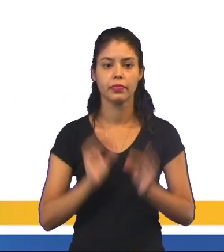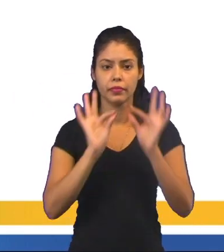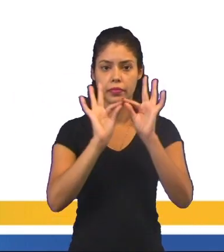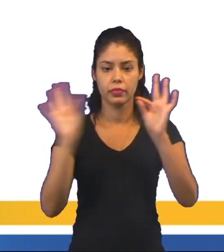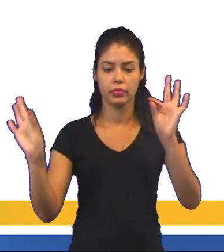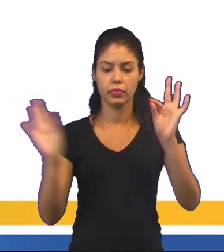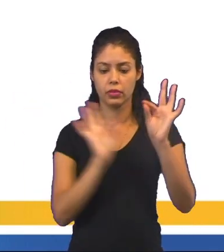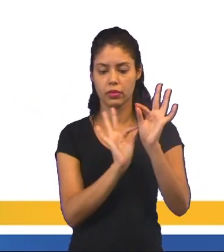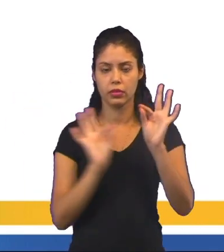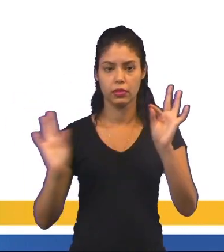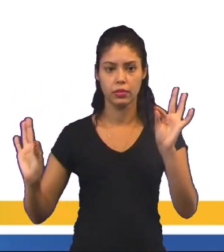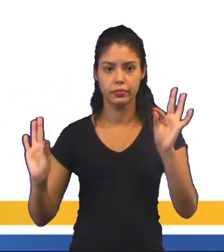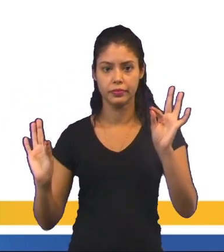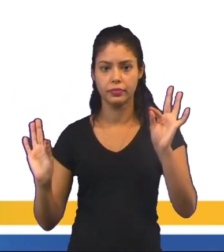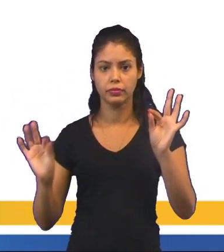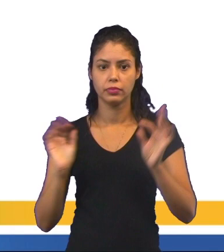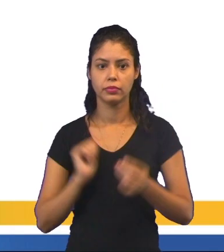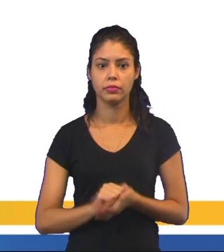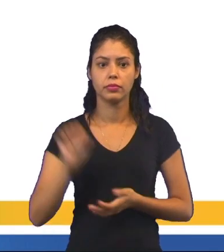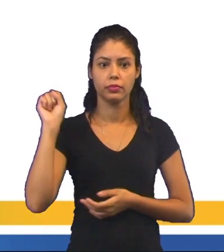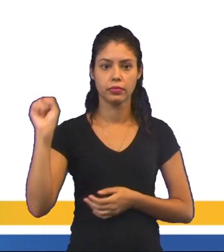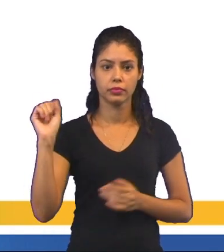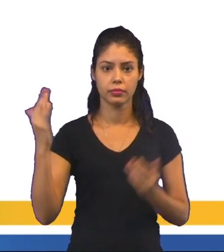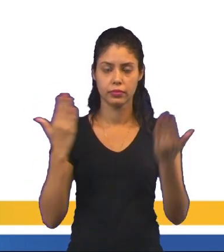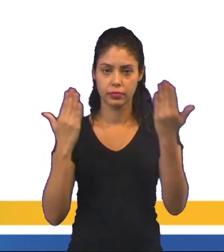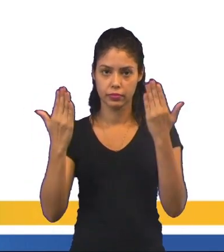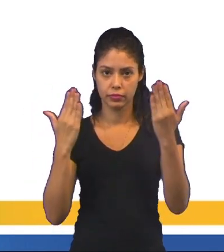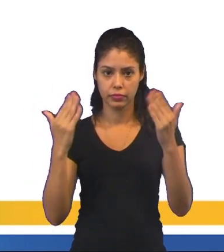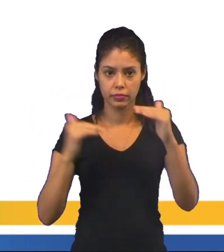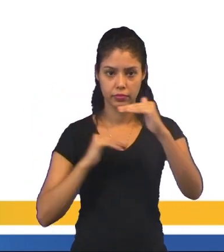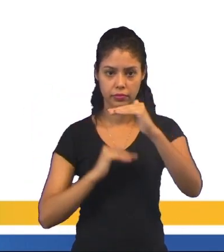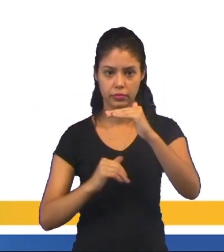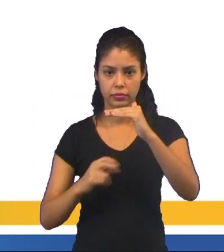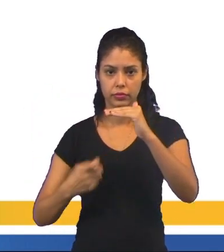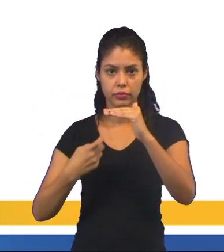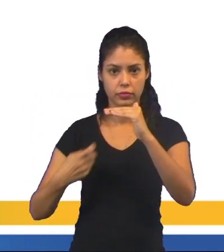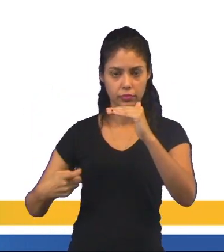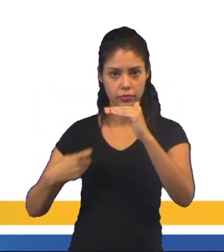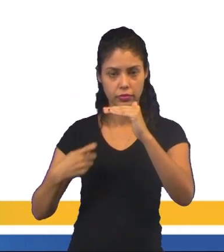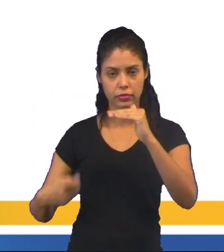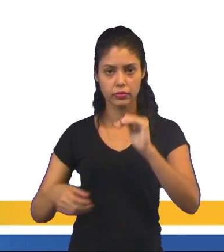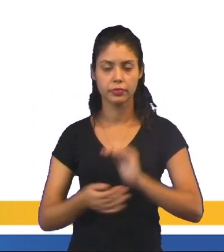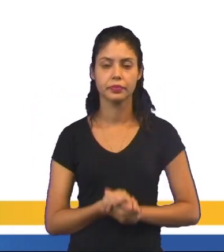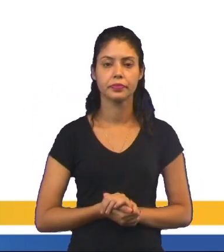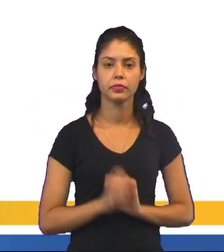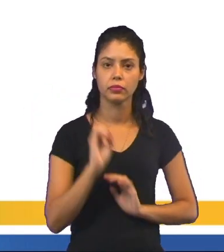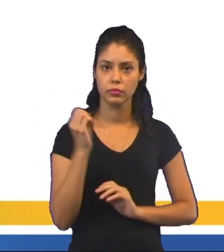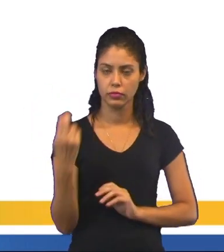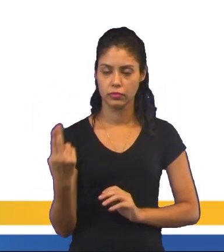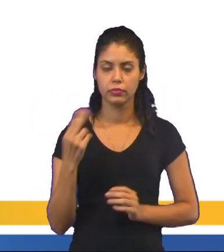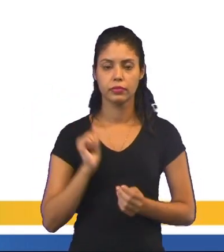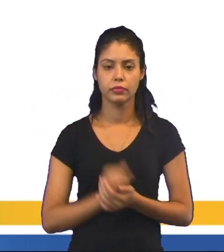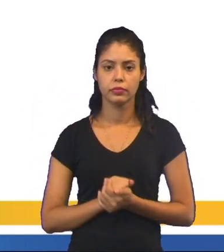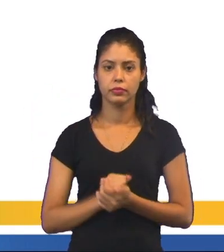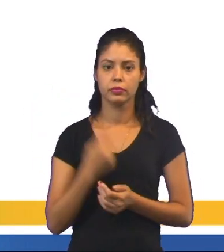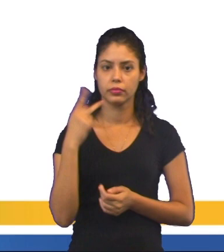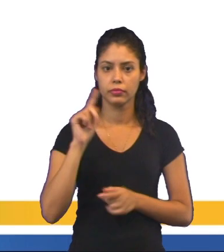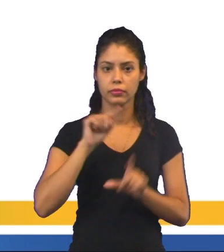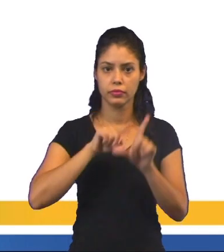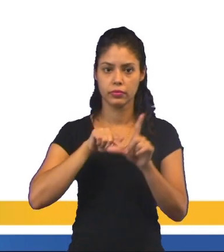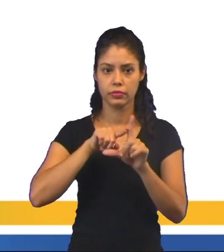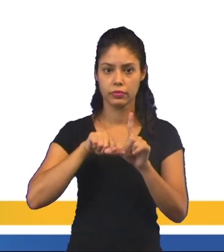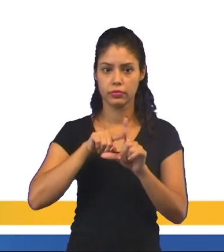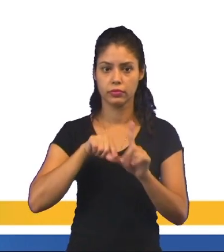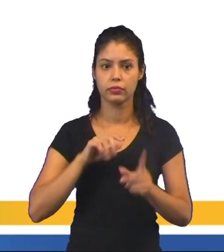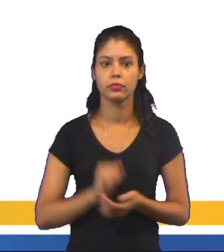a reta s é paralela ao eixo X tá ou seja o seu